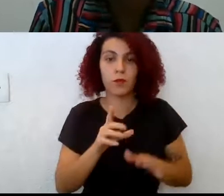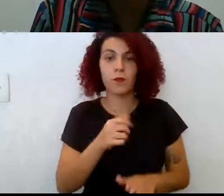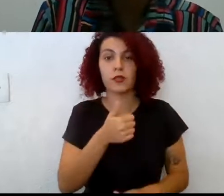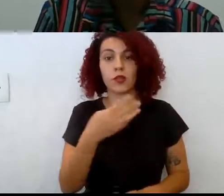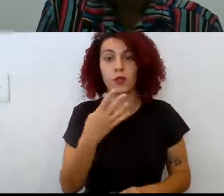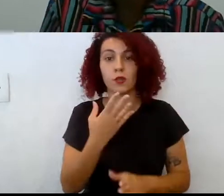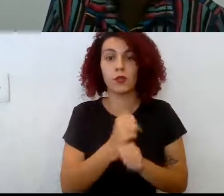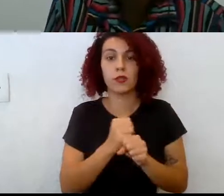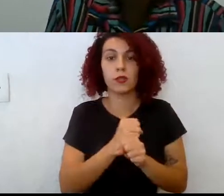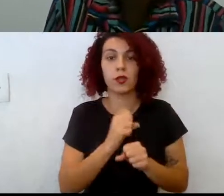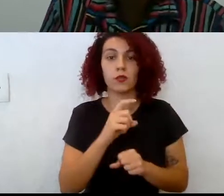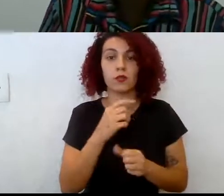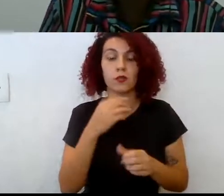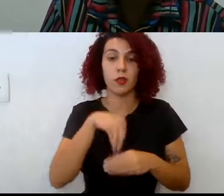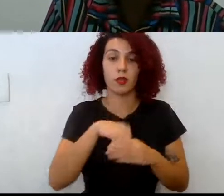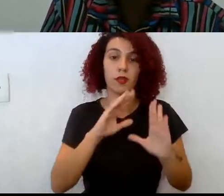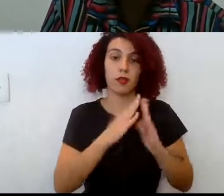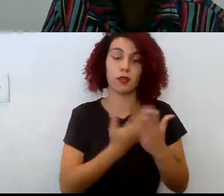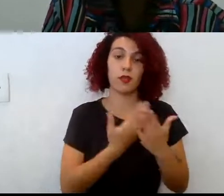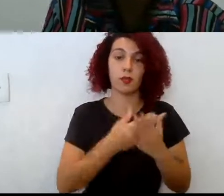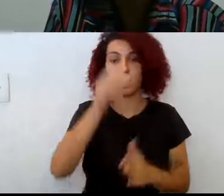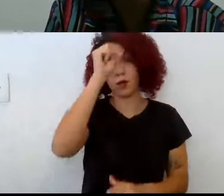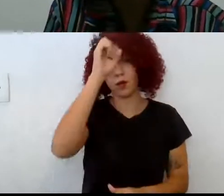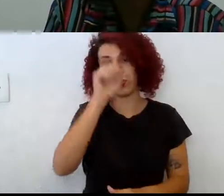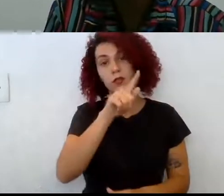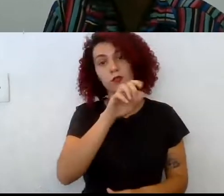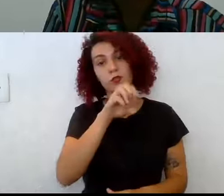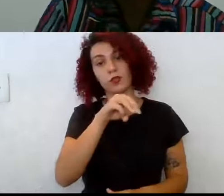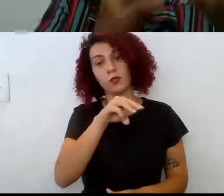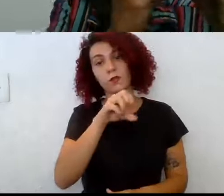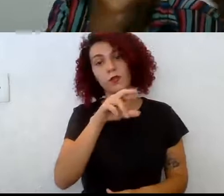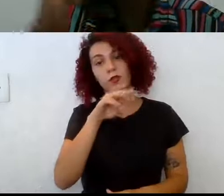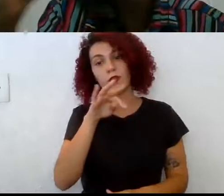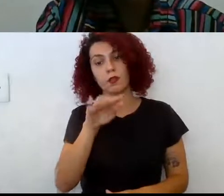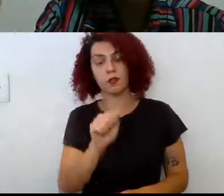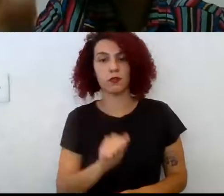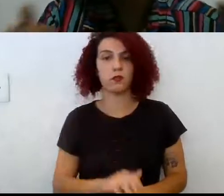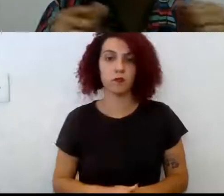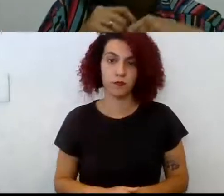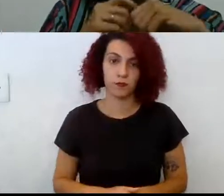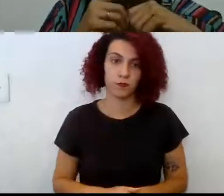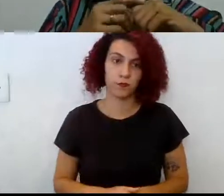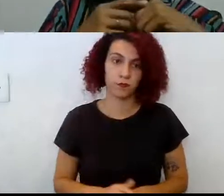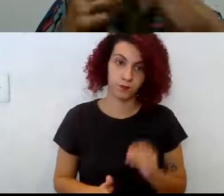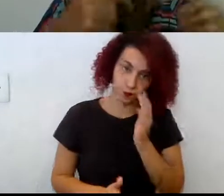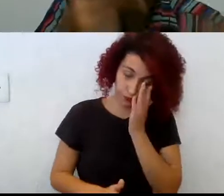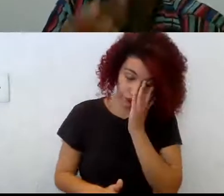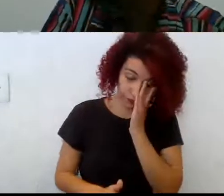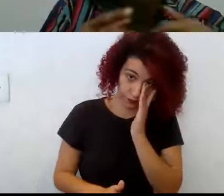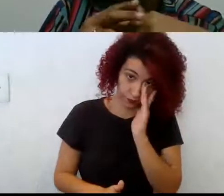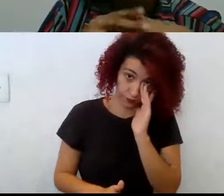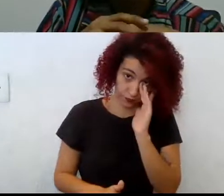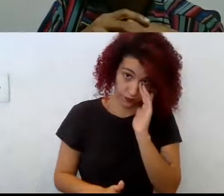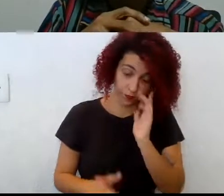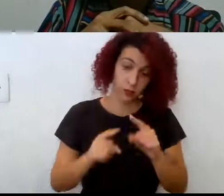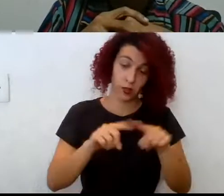escola aprendendo geometria aí como é que tu faz isso isso é colonização a nossa estrutura Educacional e Colonial sala